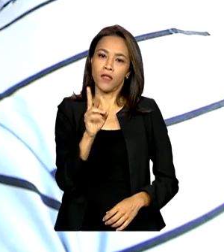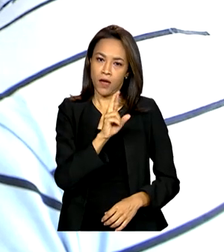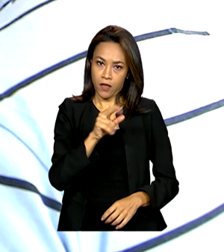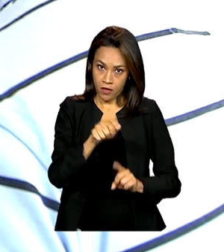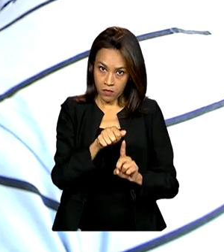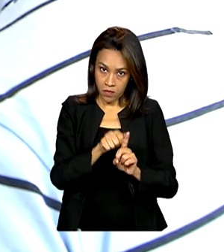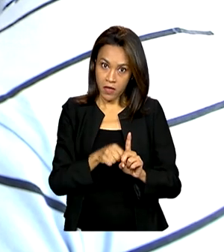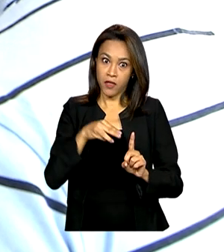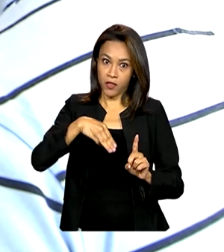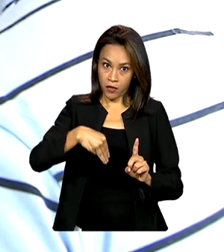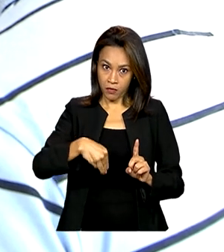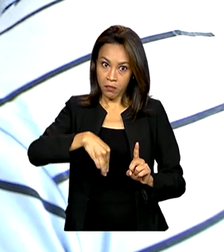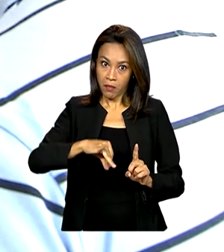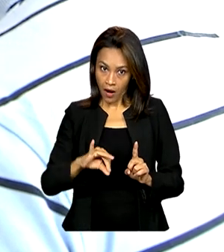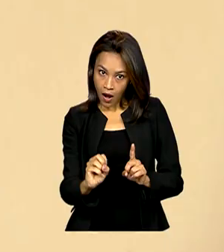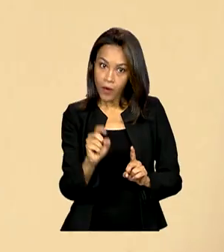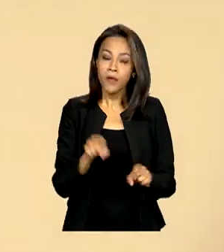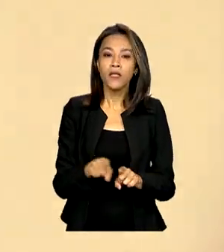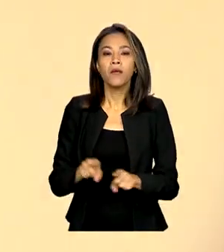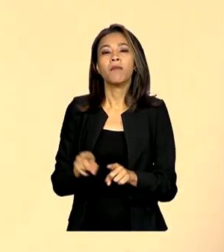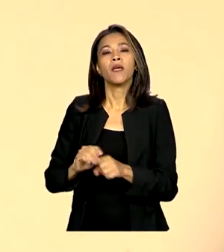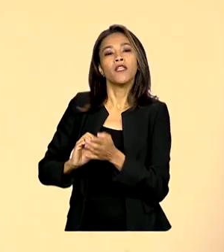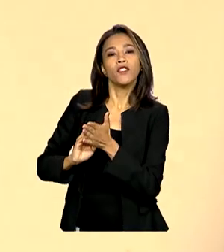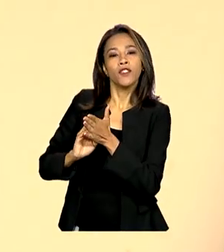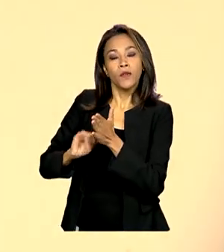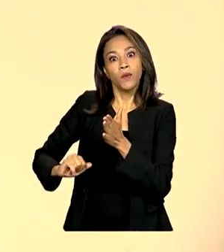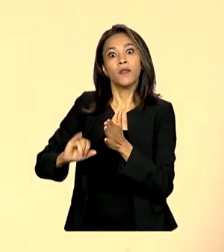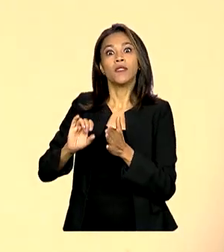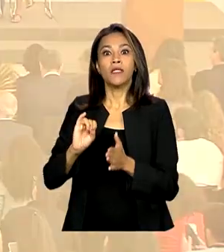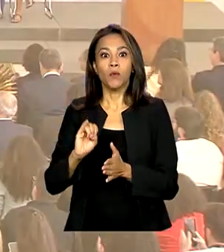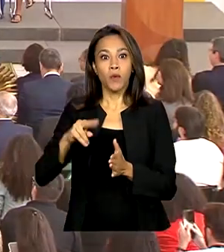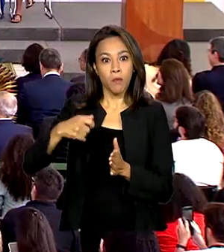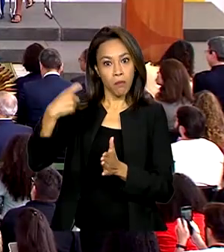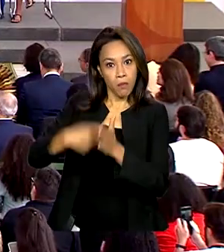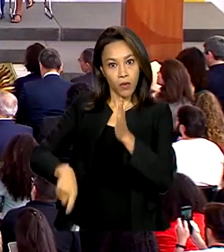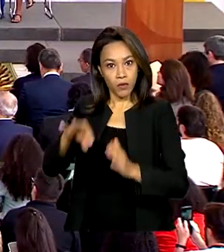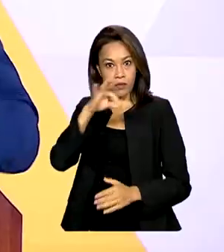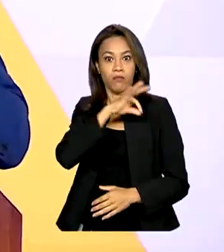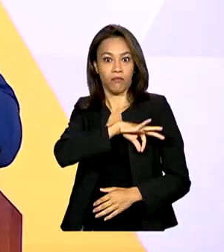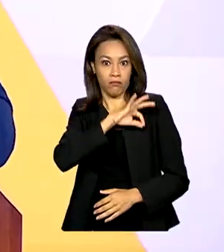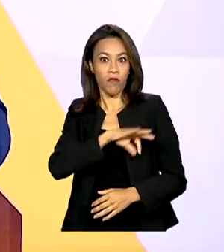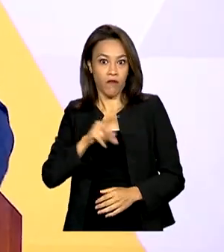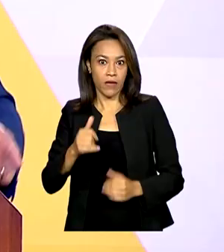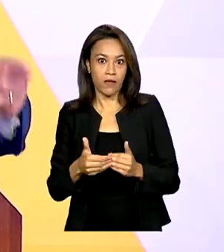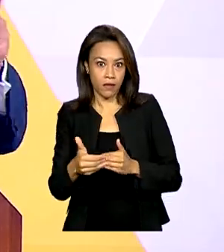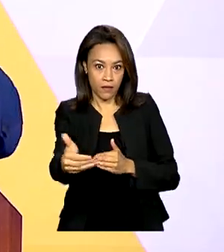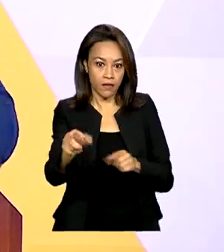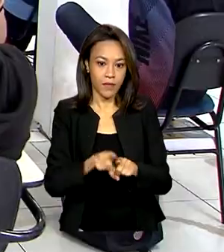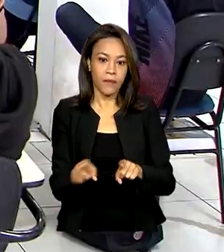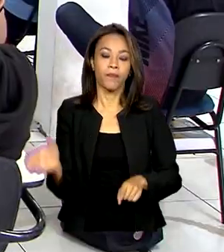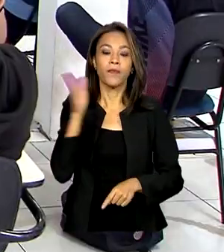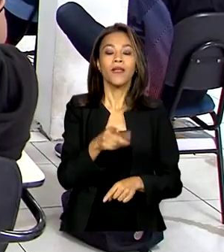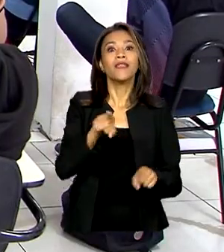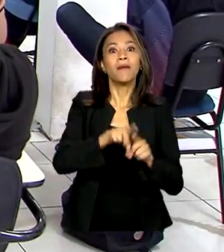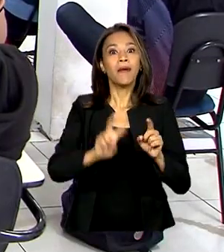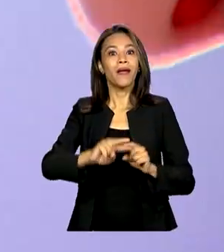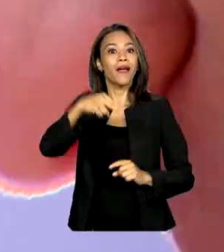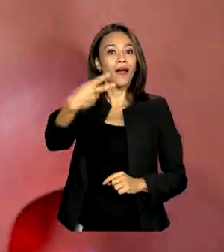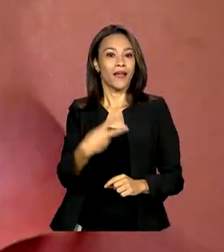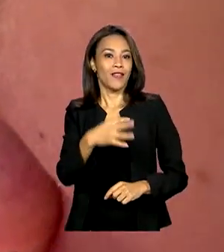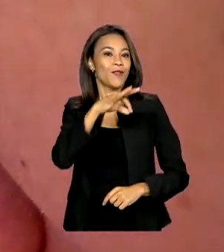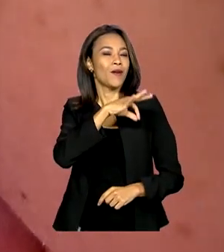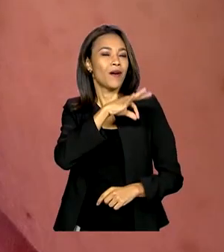o limite de isenção do imposto de renda será ampliado. Reajuste também nas bolsas de estudo e